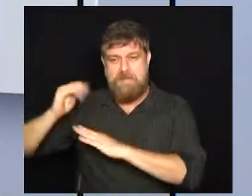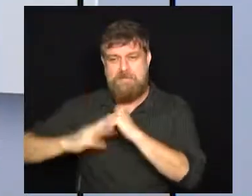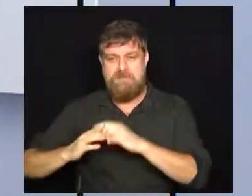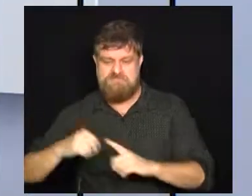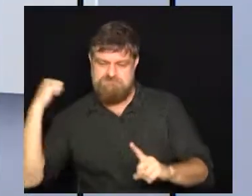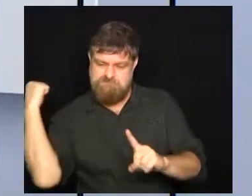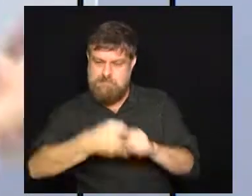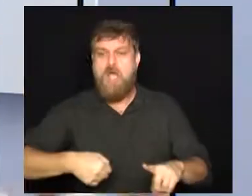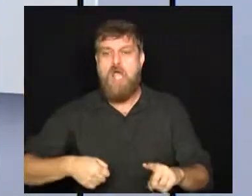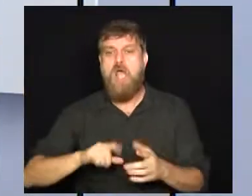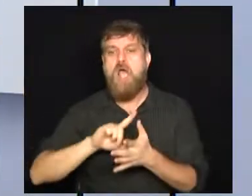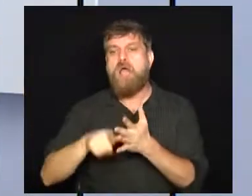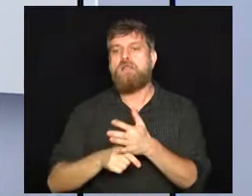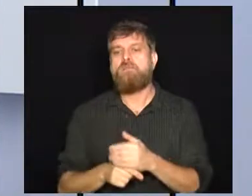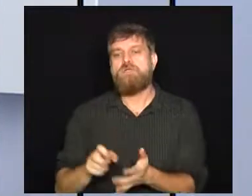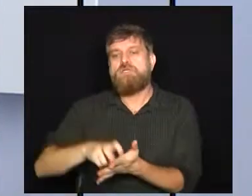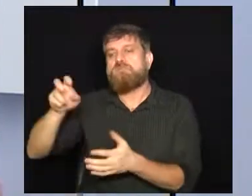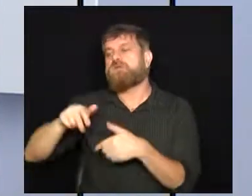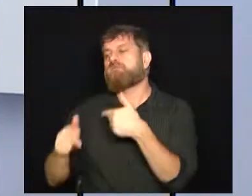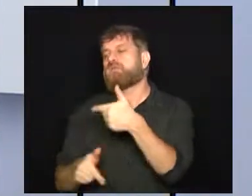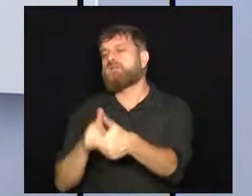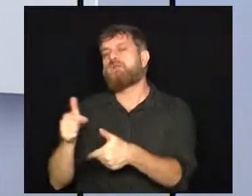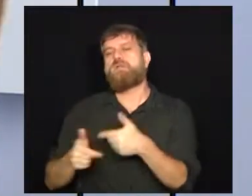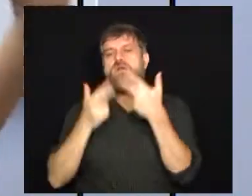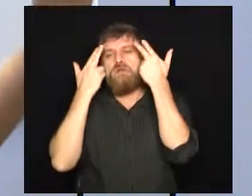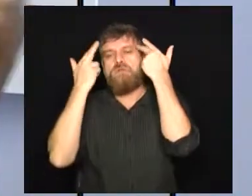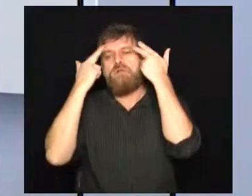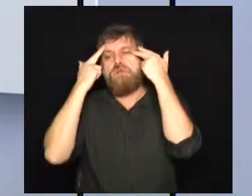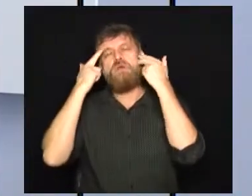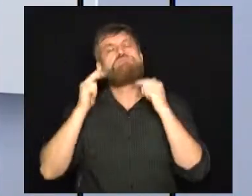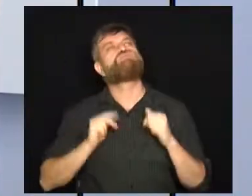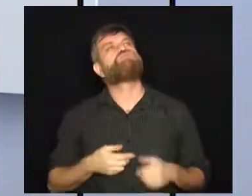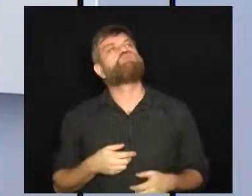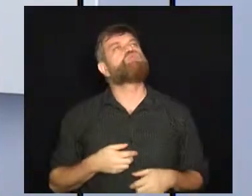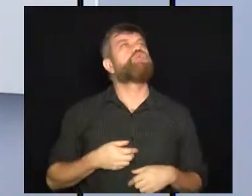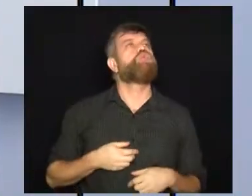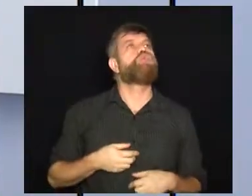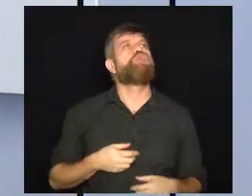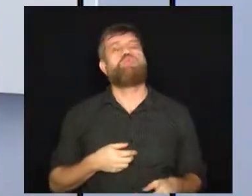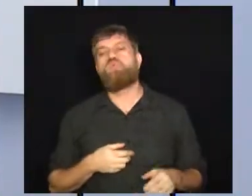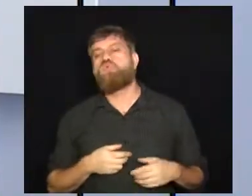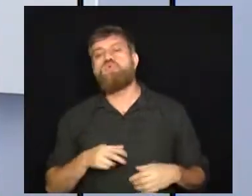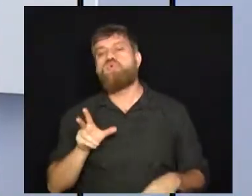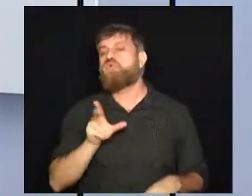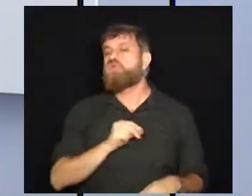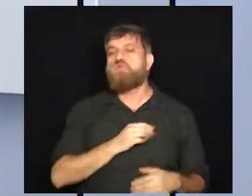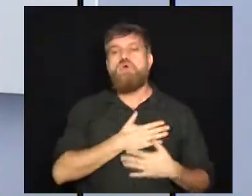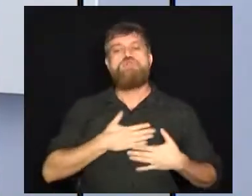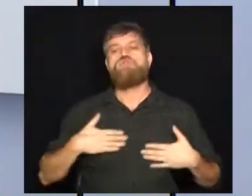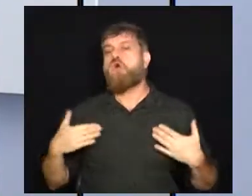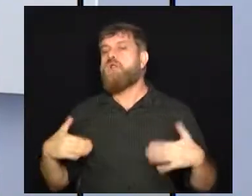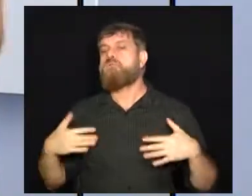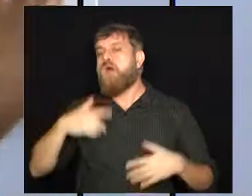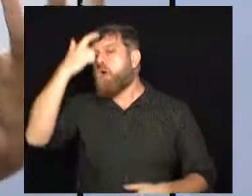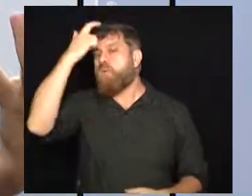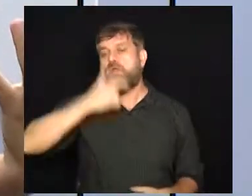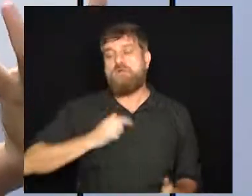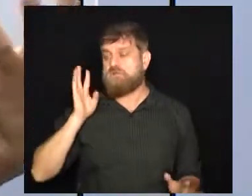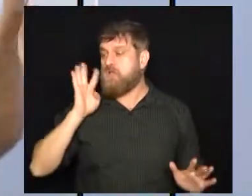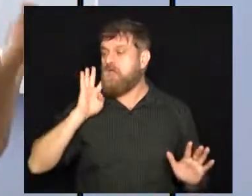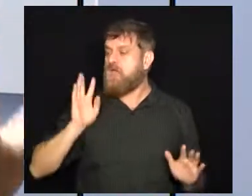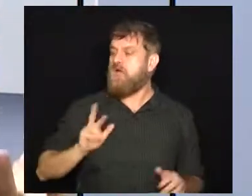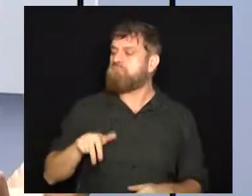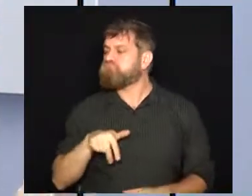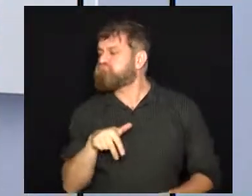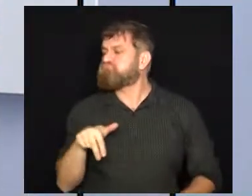mulher à noite, de manhã cedo vai trabalhar e, ok, sou o cara mais legal do mundo.